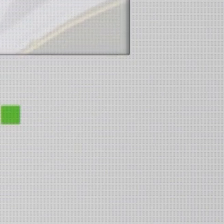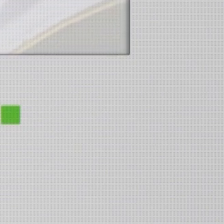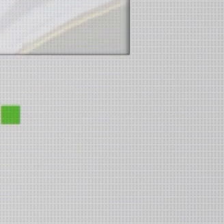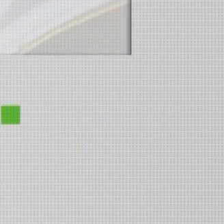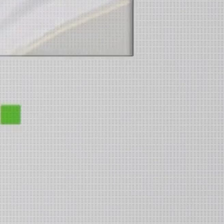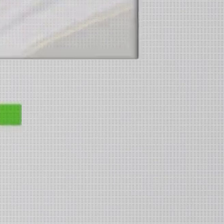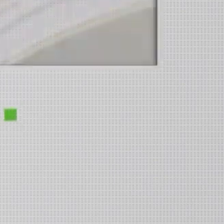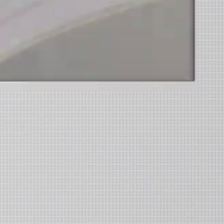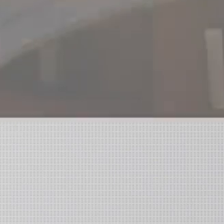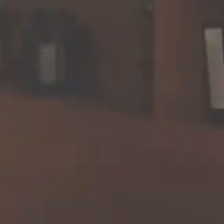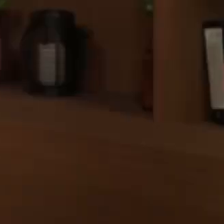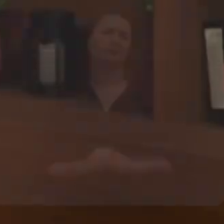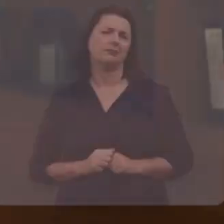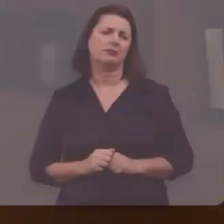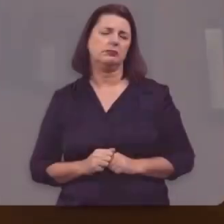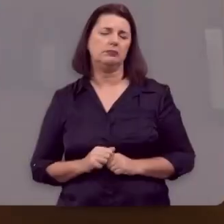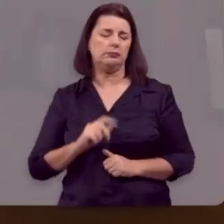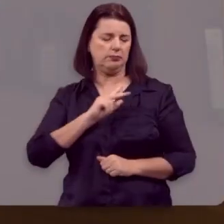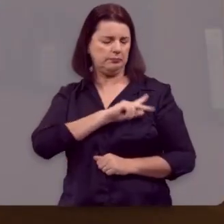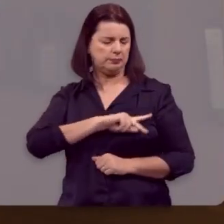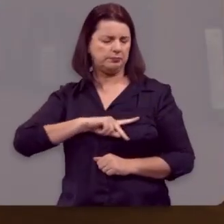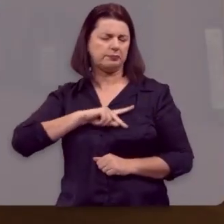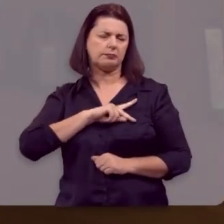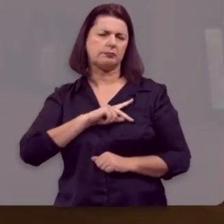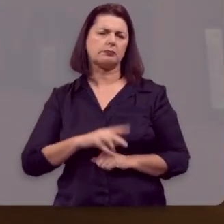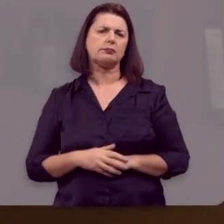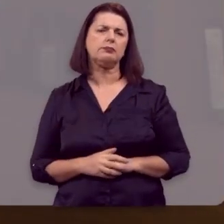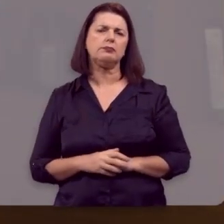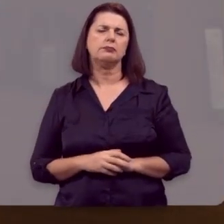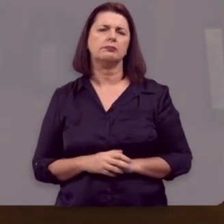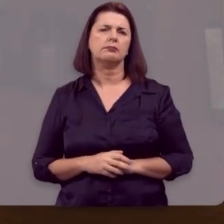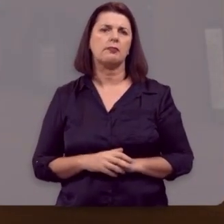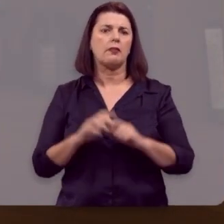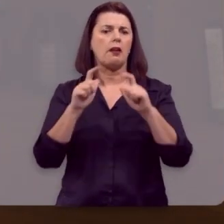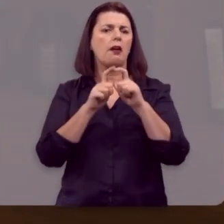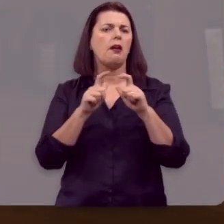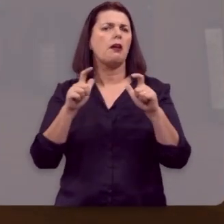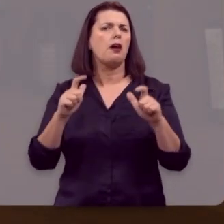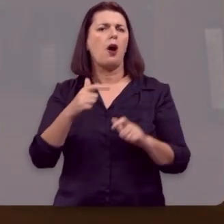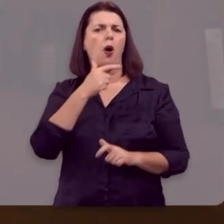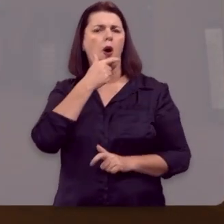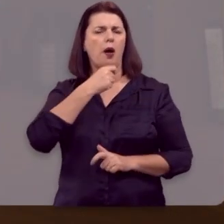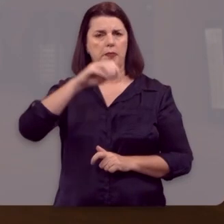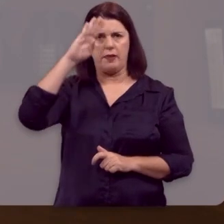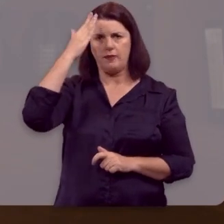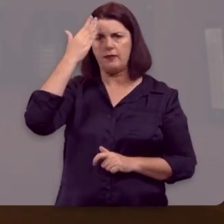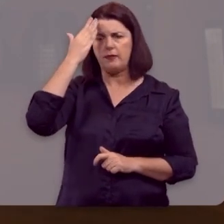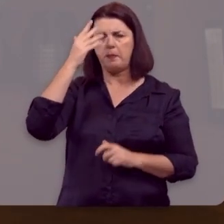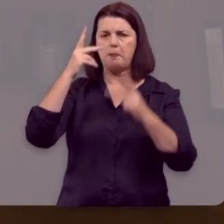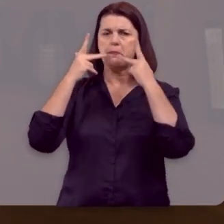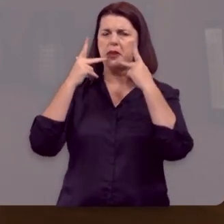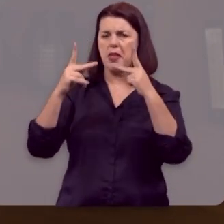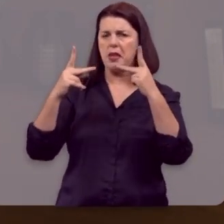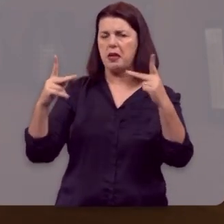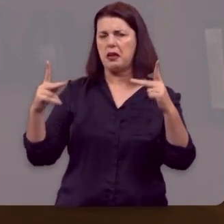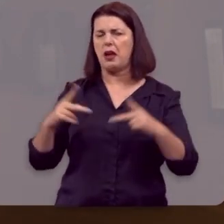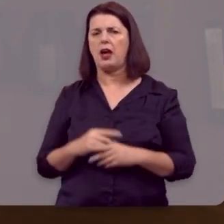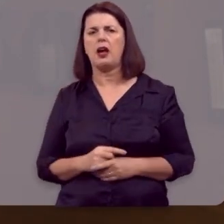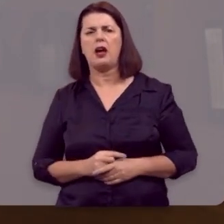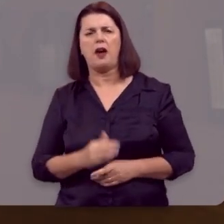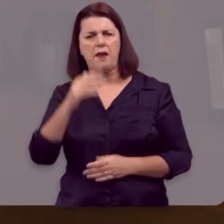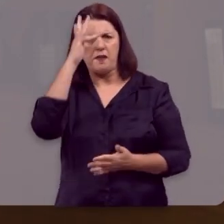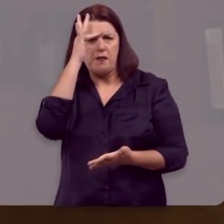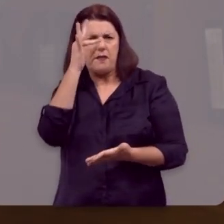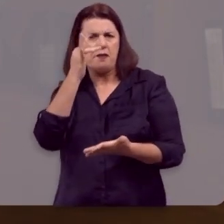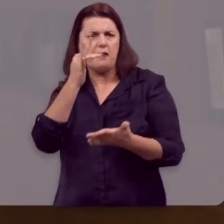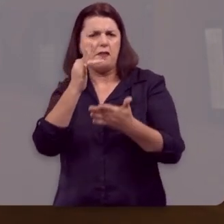habitação. O apóstolo Paulo, o grande bandeirante do cristianismo, o paladino da fé,